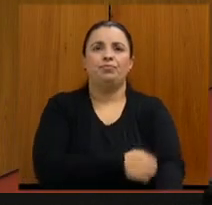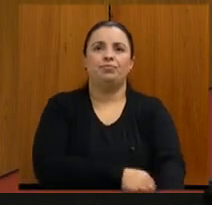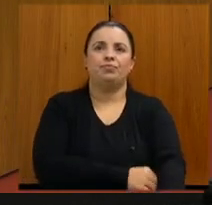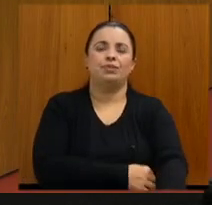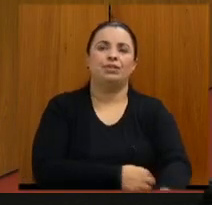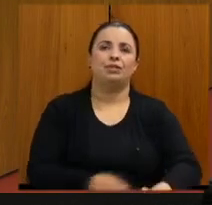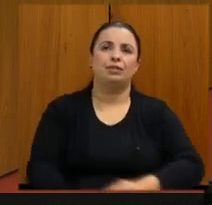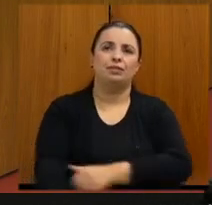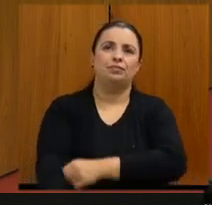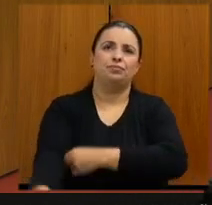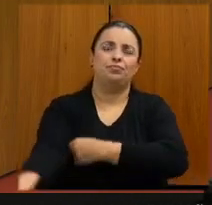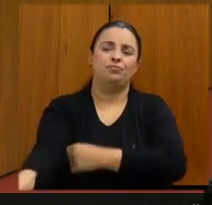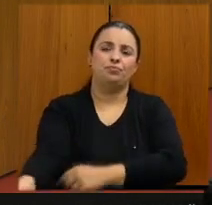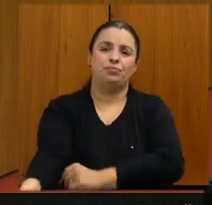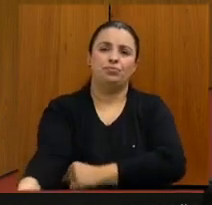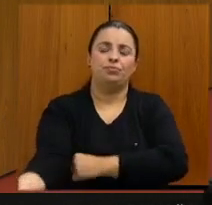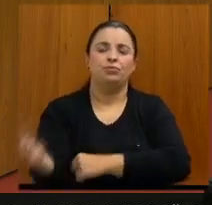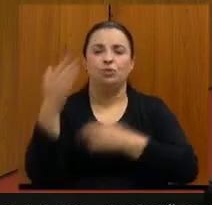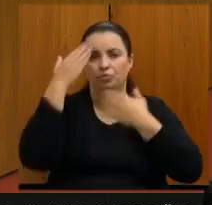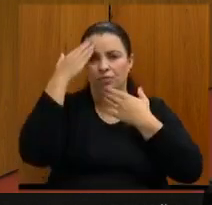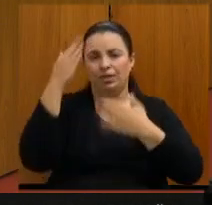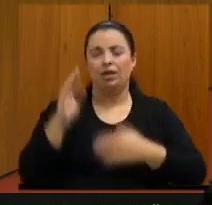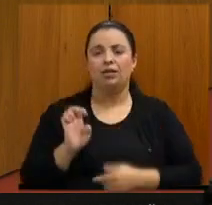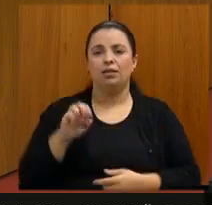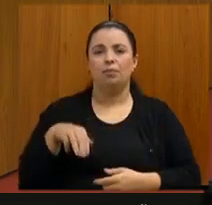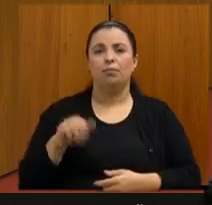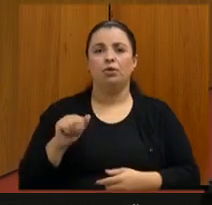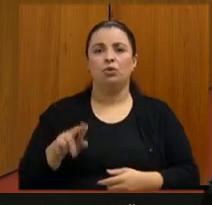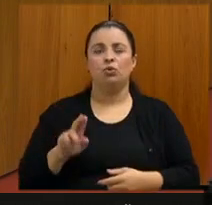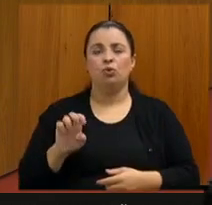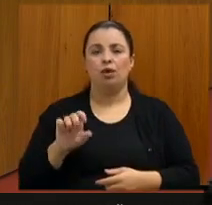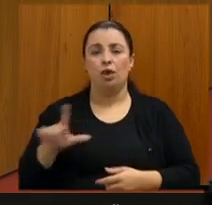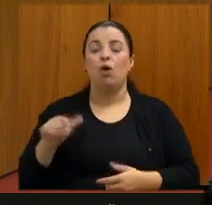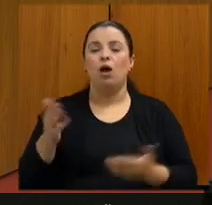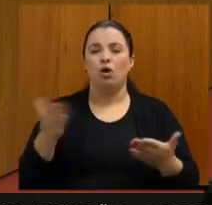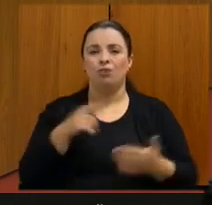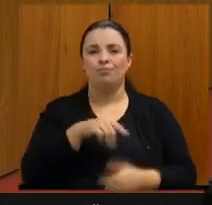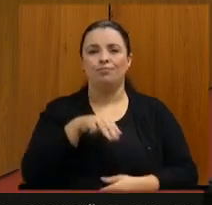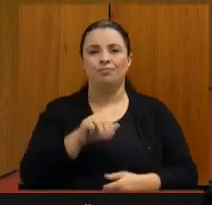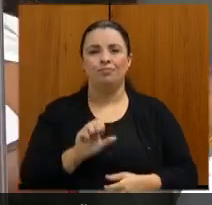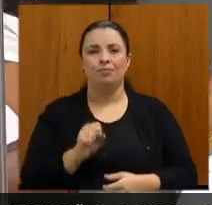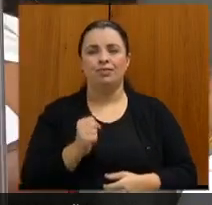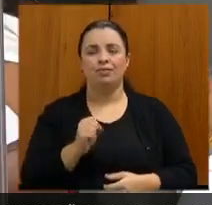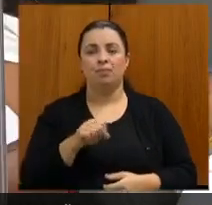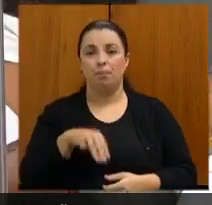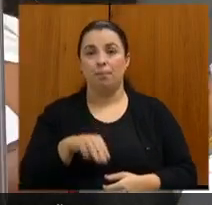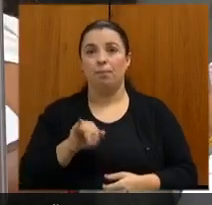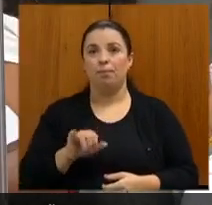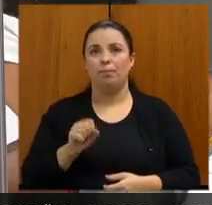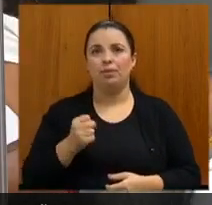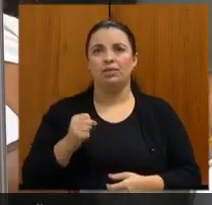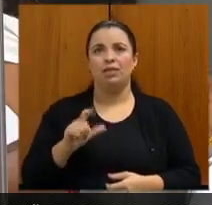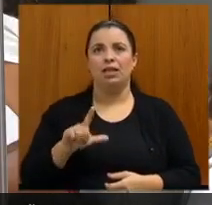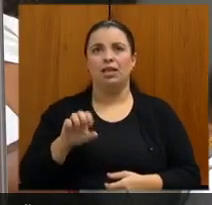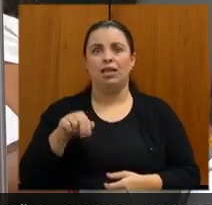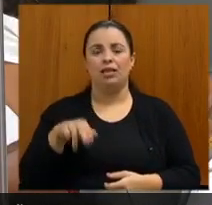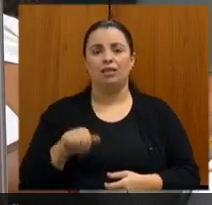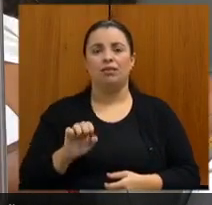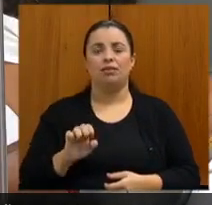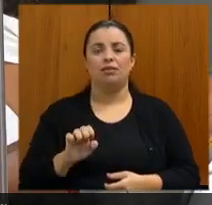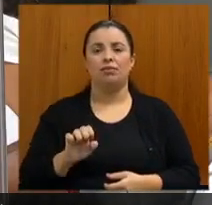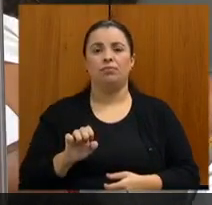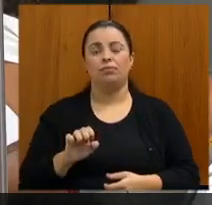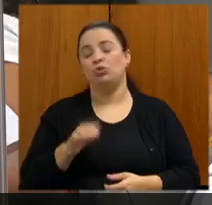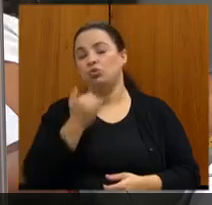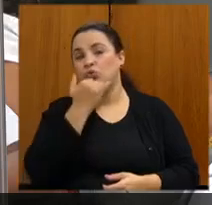e obrigado Manuel agora Cilene Boa tarde a todos todas e todos meu nome é